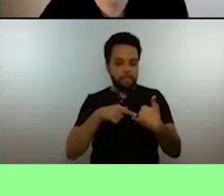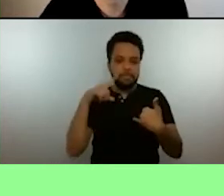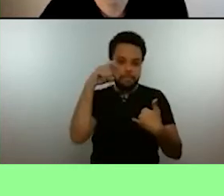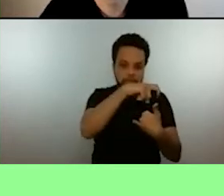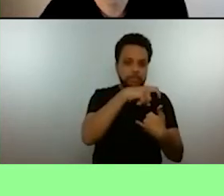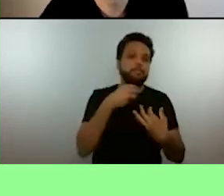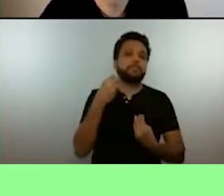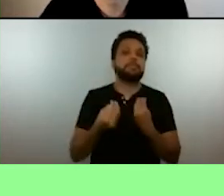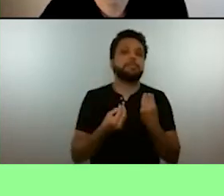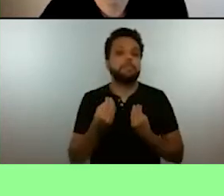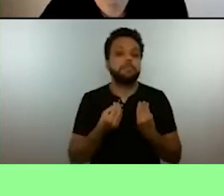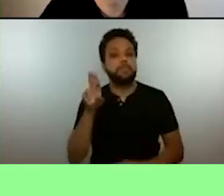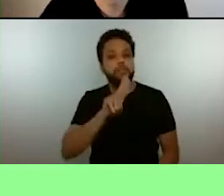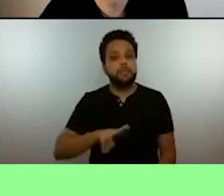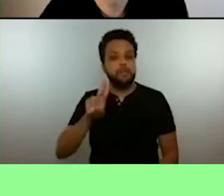você usar